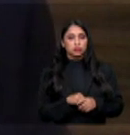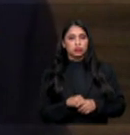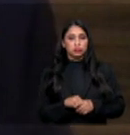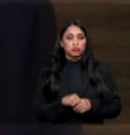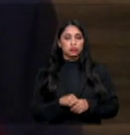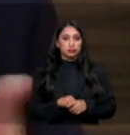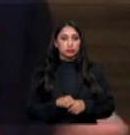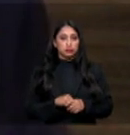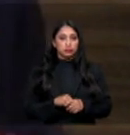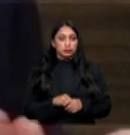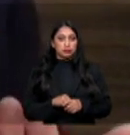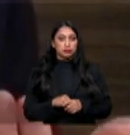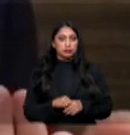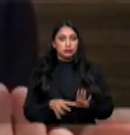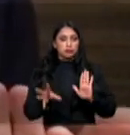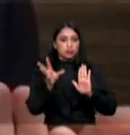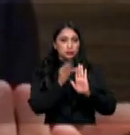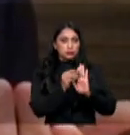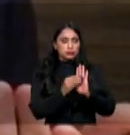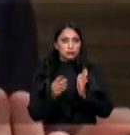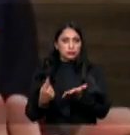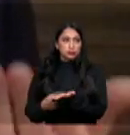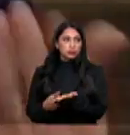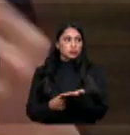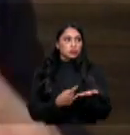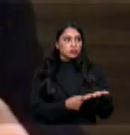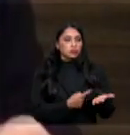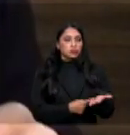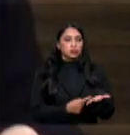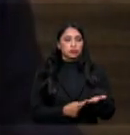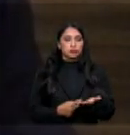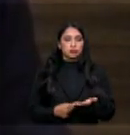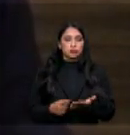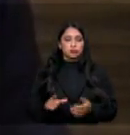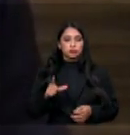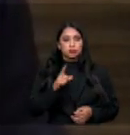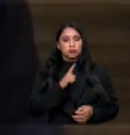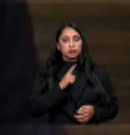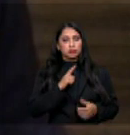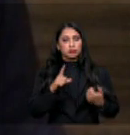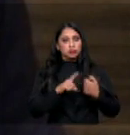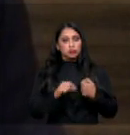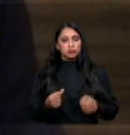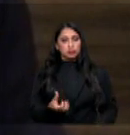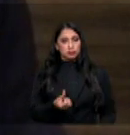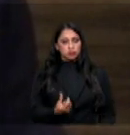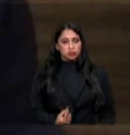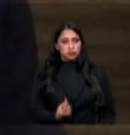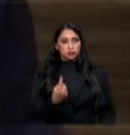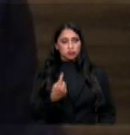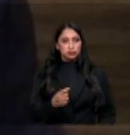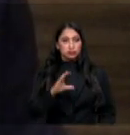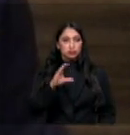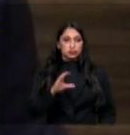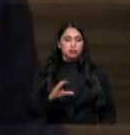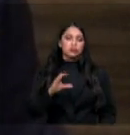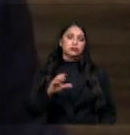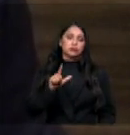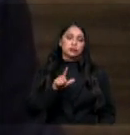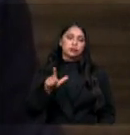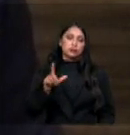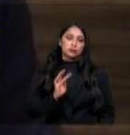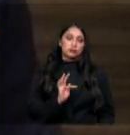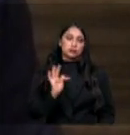fático embutido na cláusula do acordo coletivo que repete o artigo 61 da CLT? É